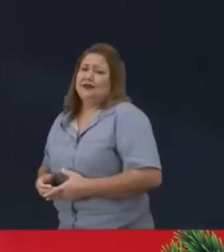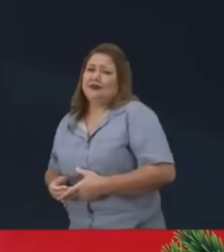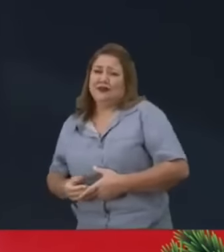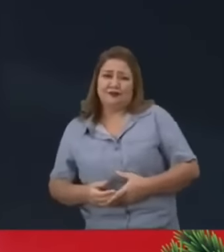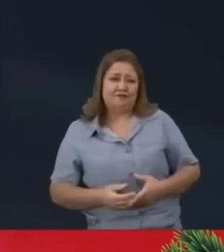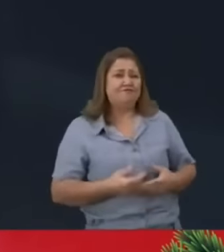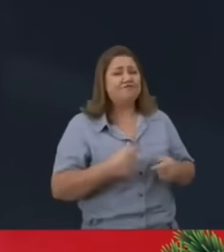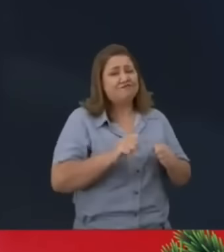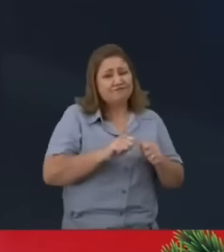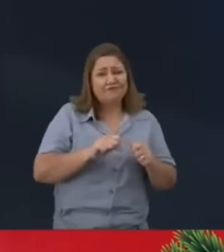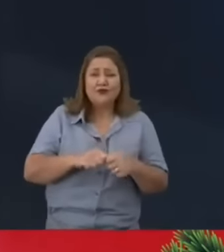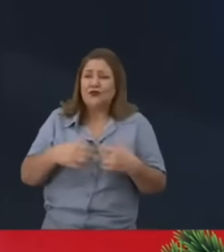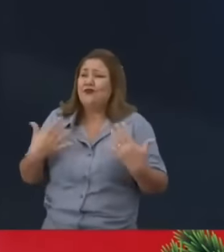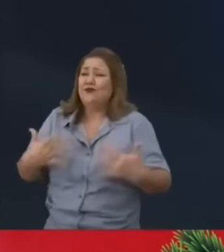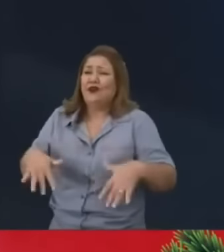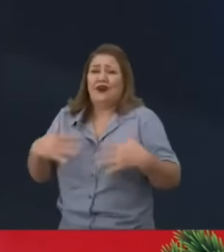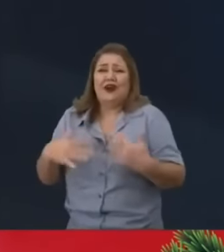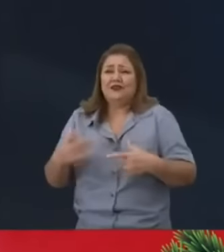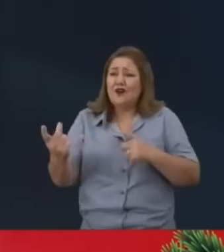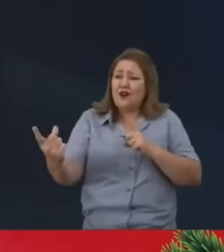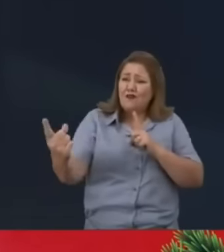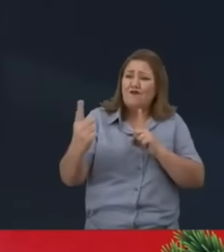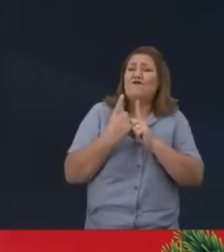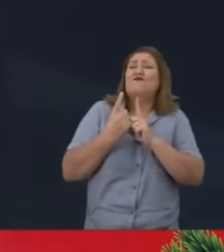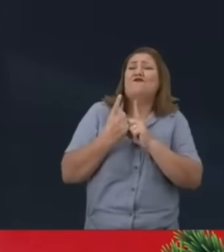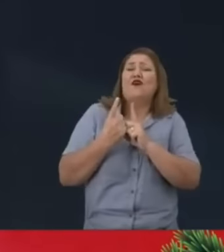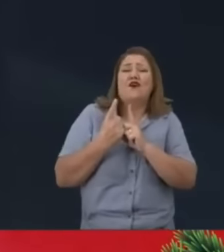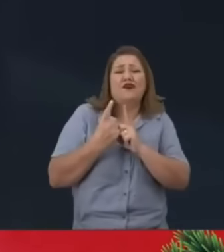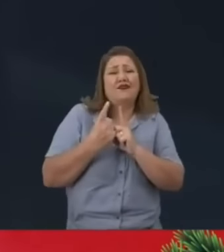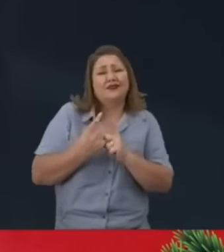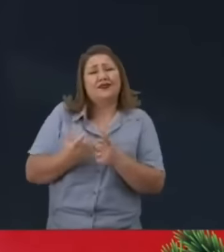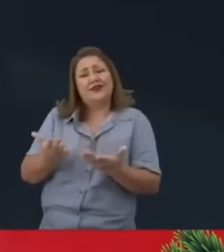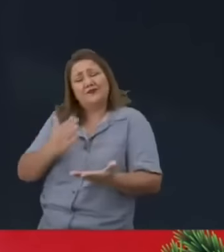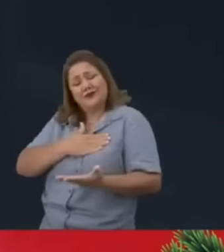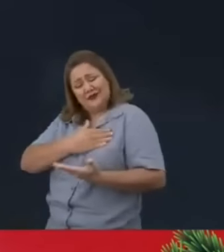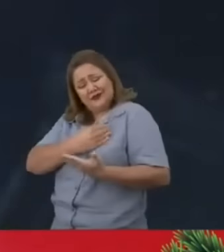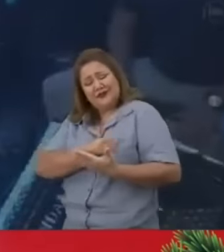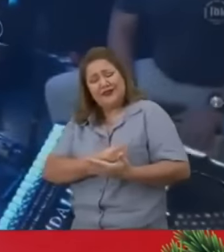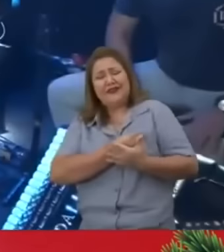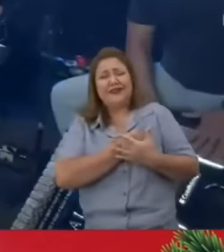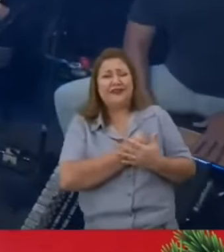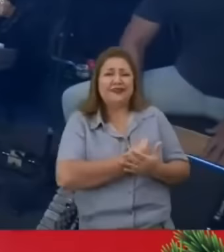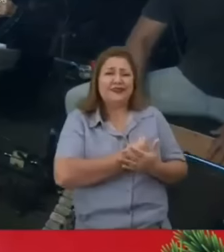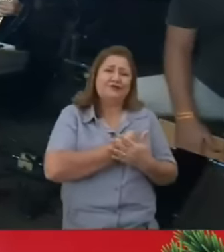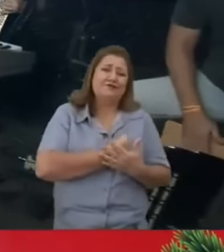O que é que eu faço pra você voltar pra minha vida?